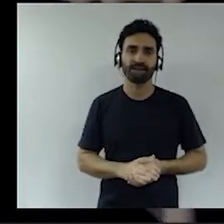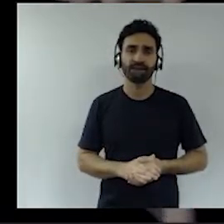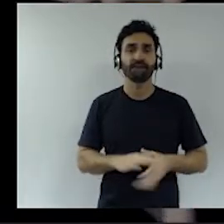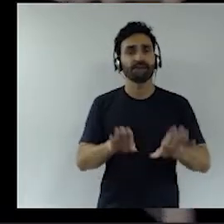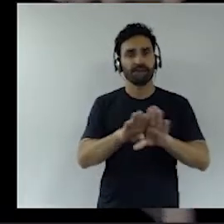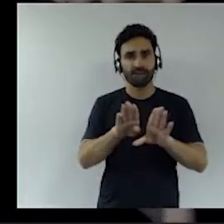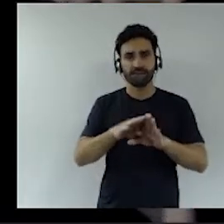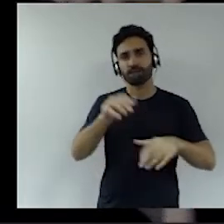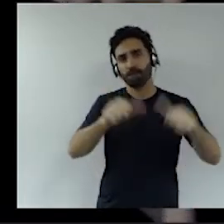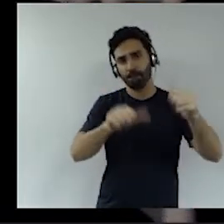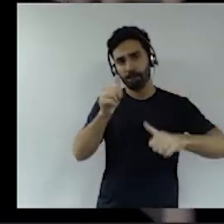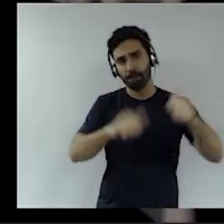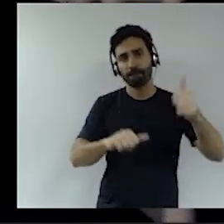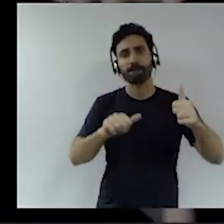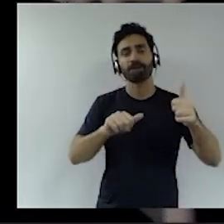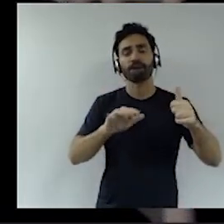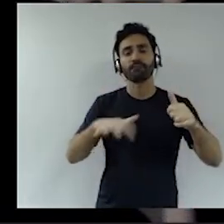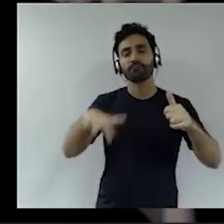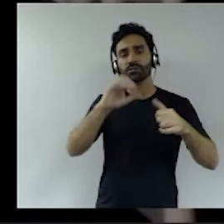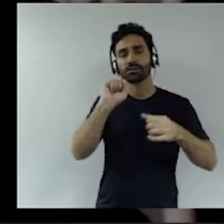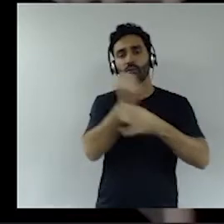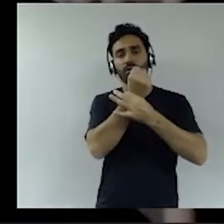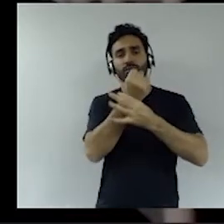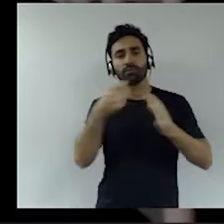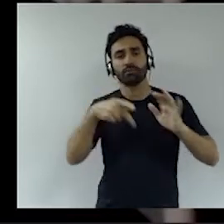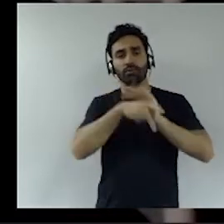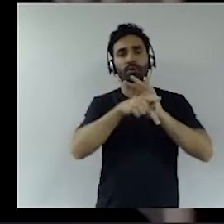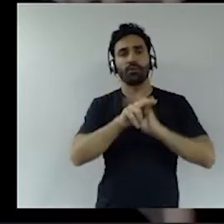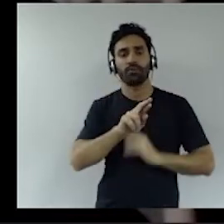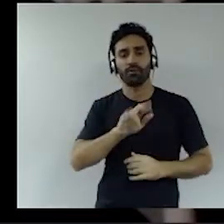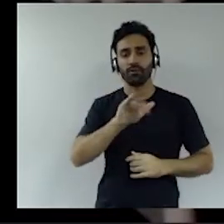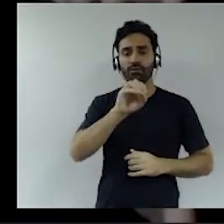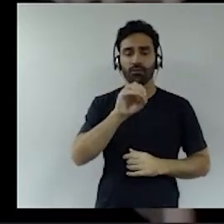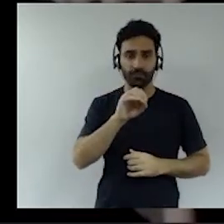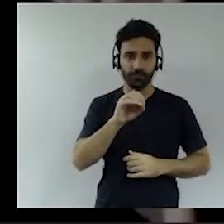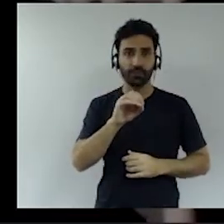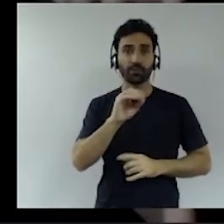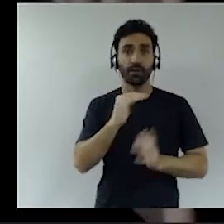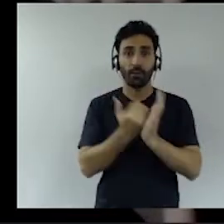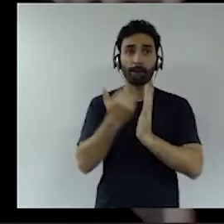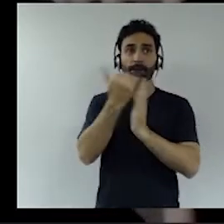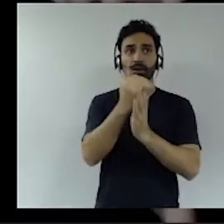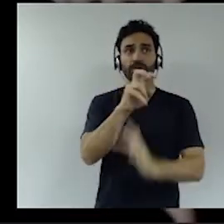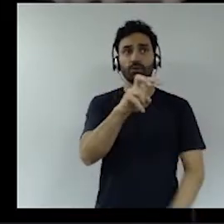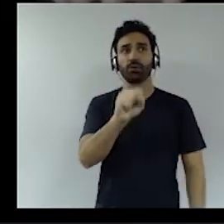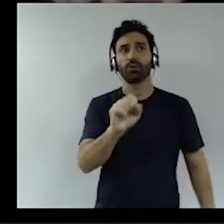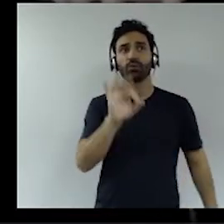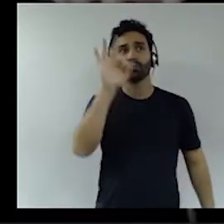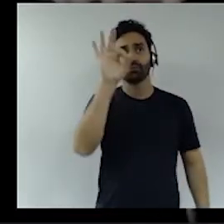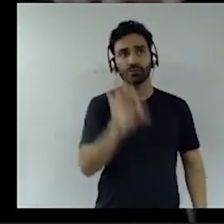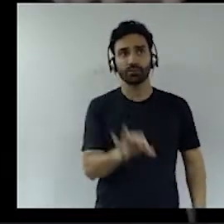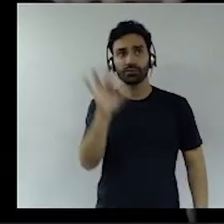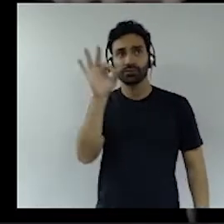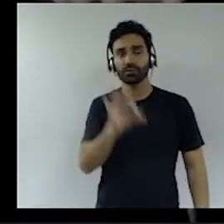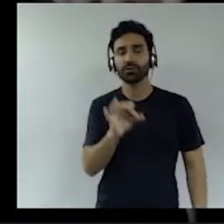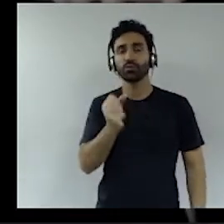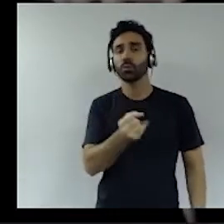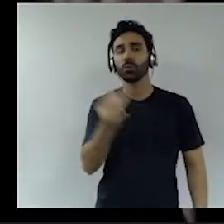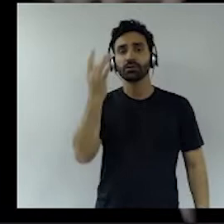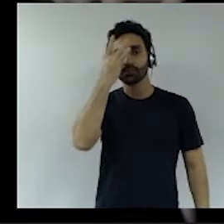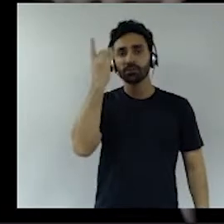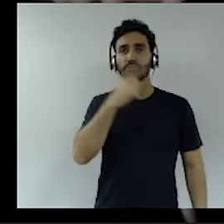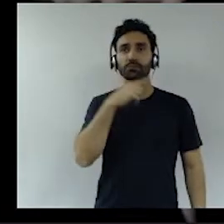levantamento da rede de observatório de segurança do Rio de Janeiro, que eu trago em particular, aumento de 58% do número de mortes em abril